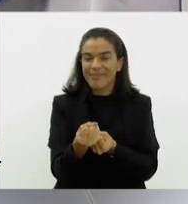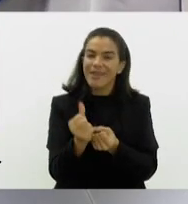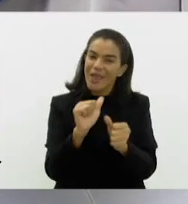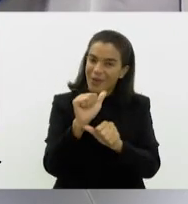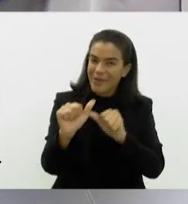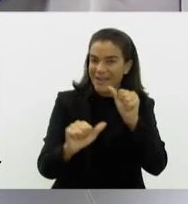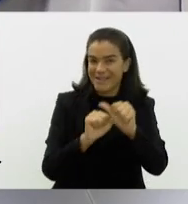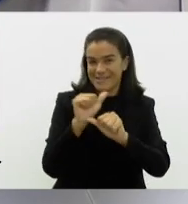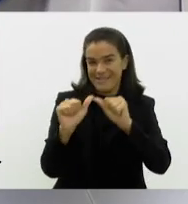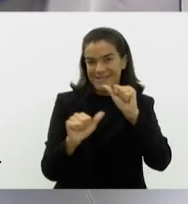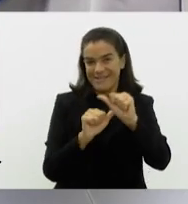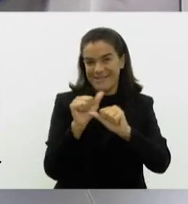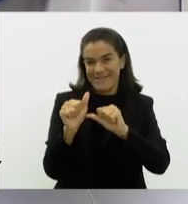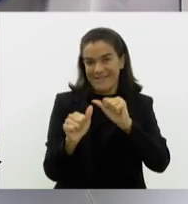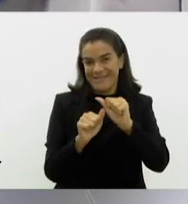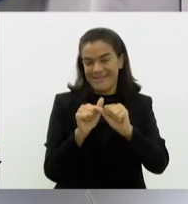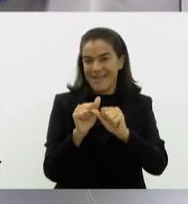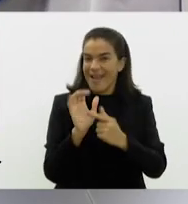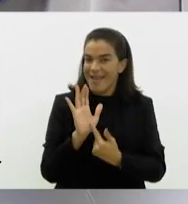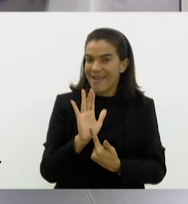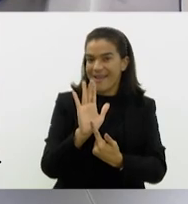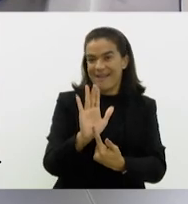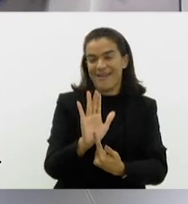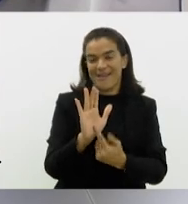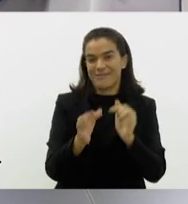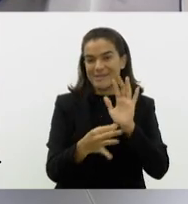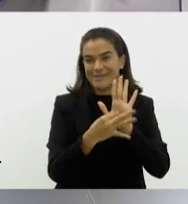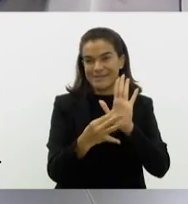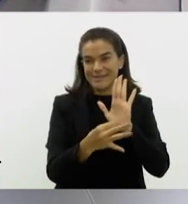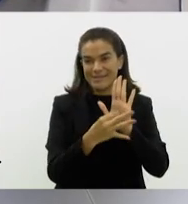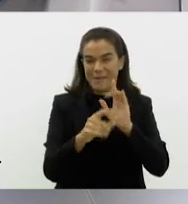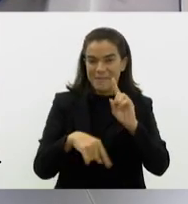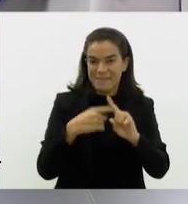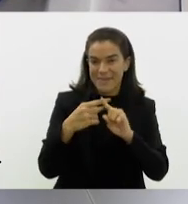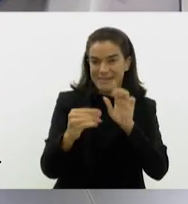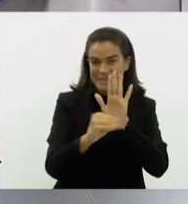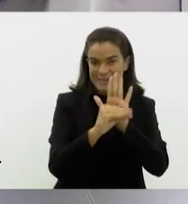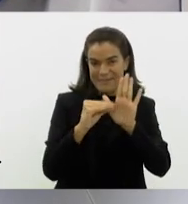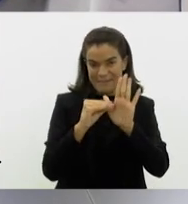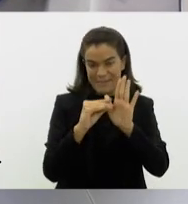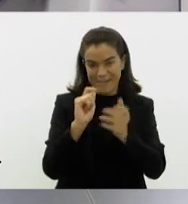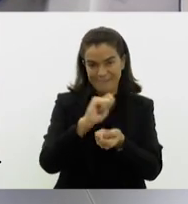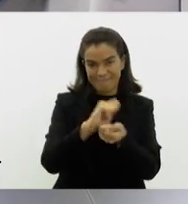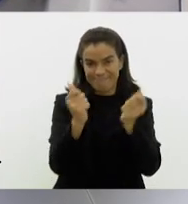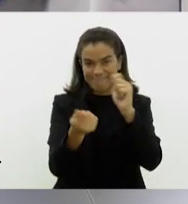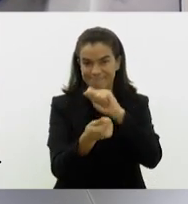essa alteração, e Vossa Excelência apresenta o parecer com a emenda para adequação.